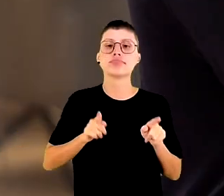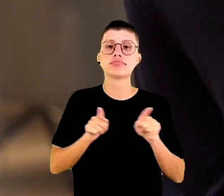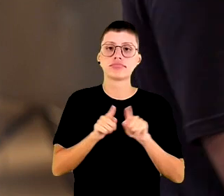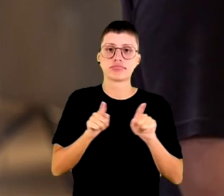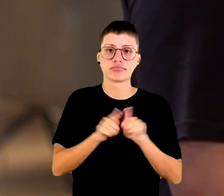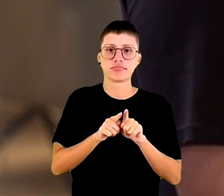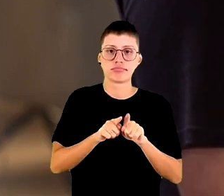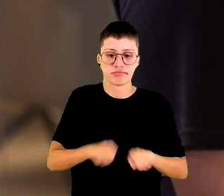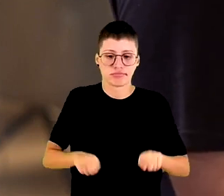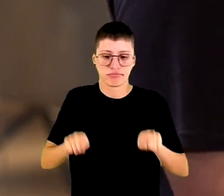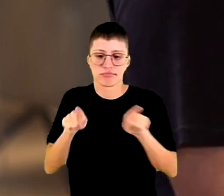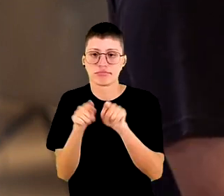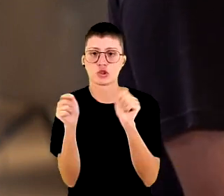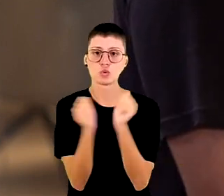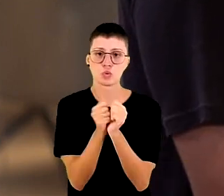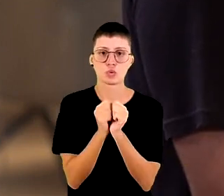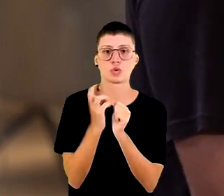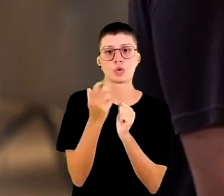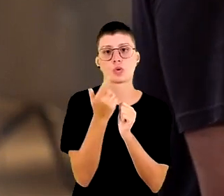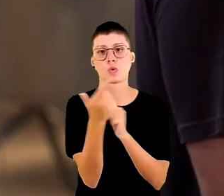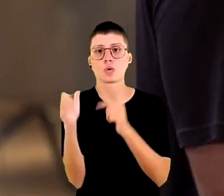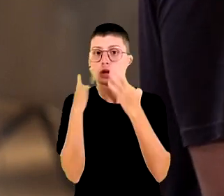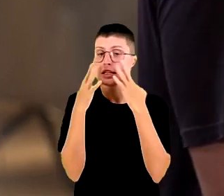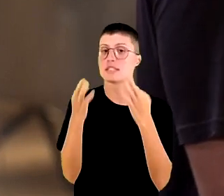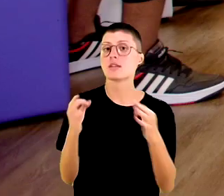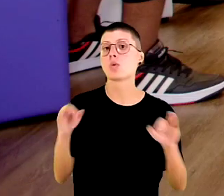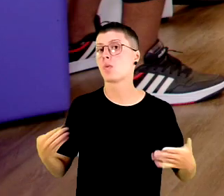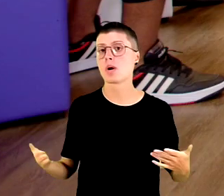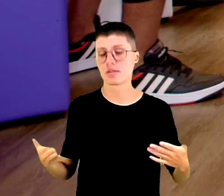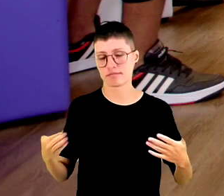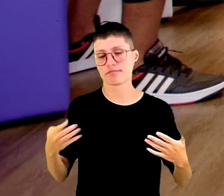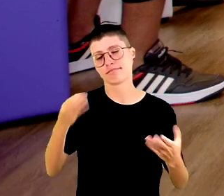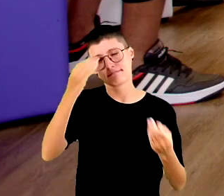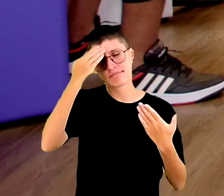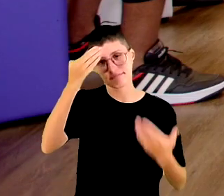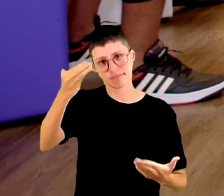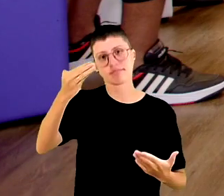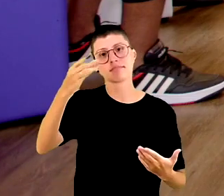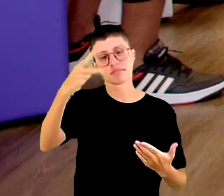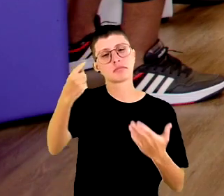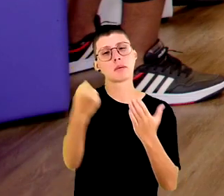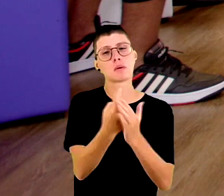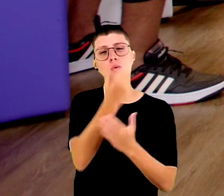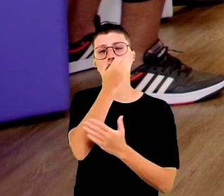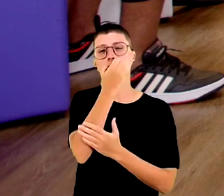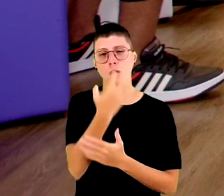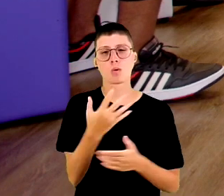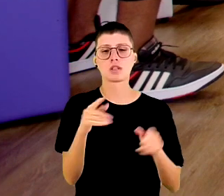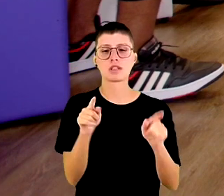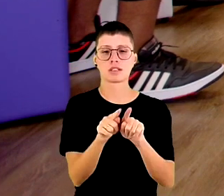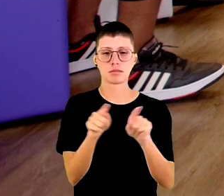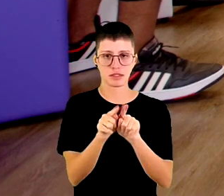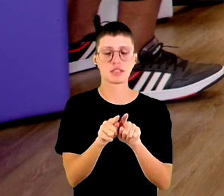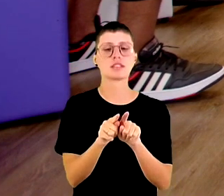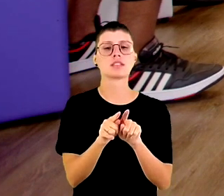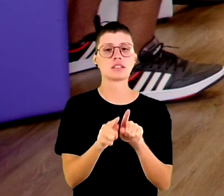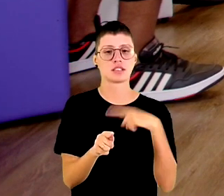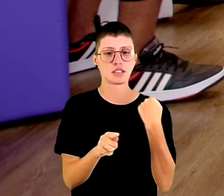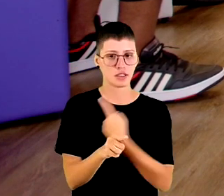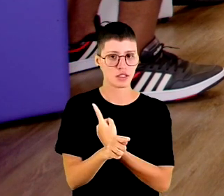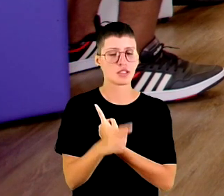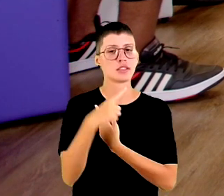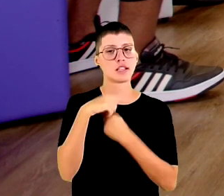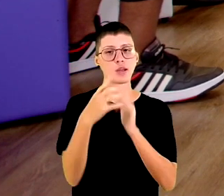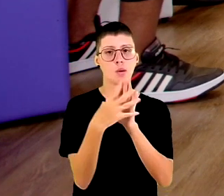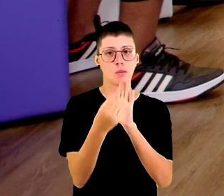concorrência e boa, sendo destaque? Boa. Bom, obrigado. Essa pergunta é super boa também, Yuri. A gente... tem um modelo de negócio